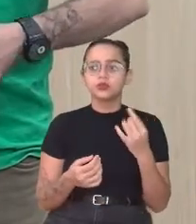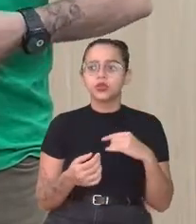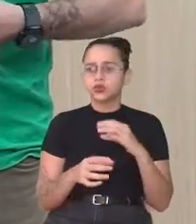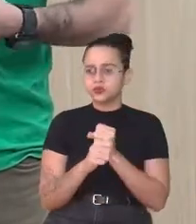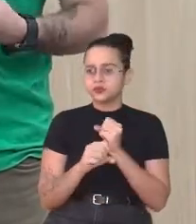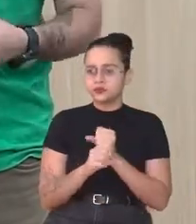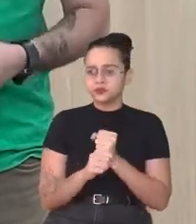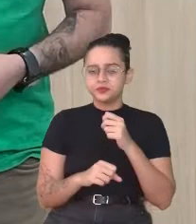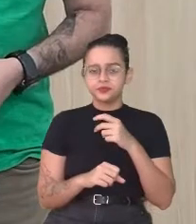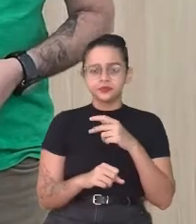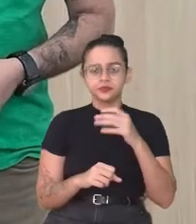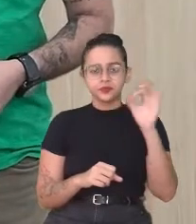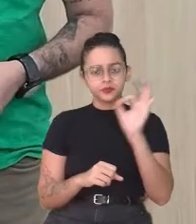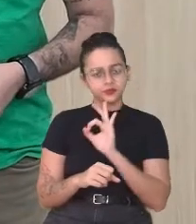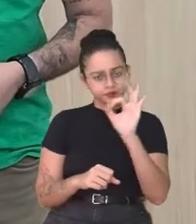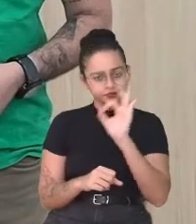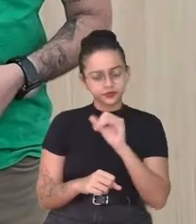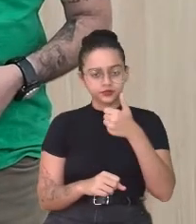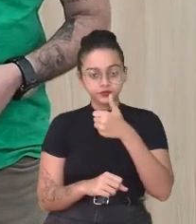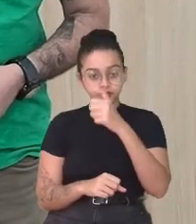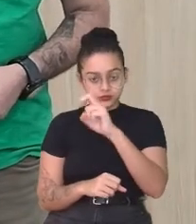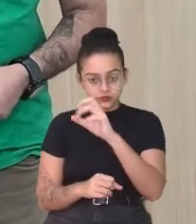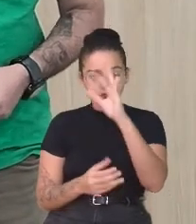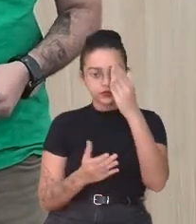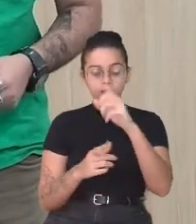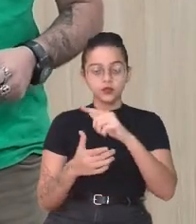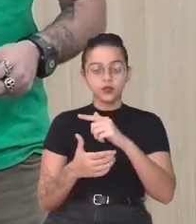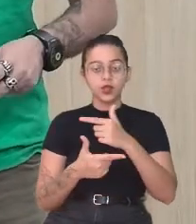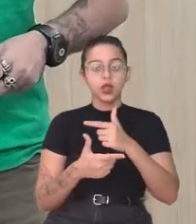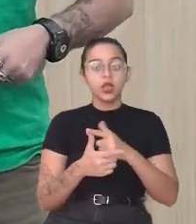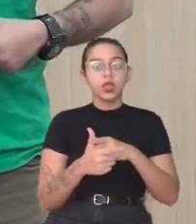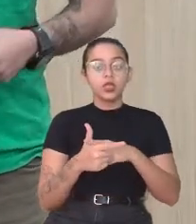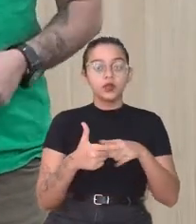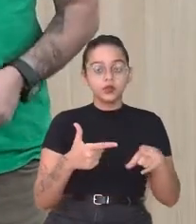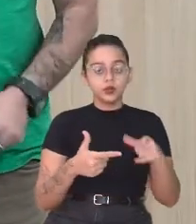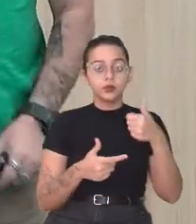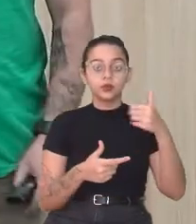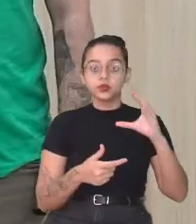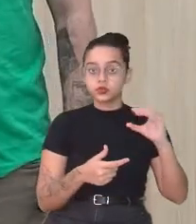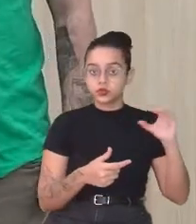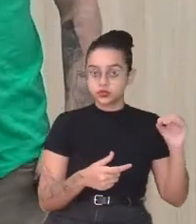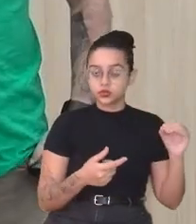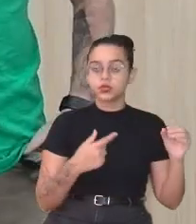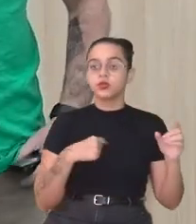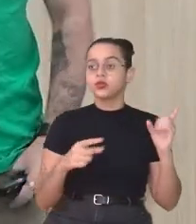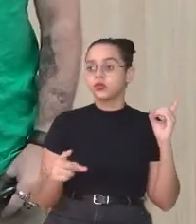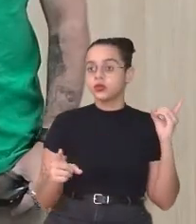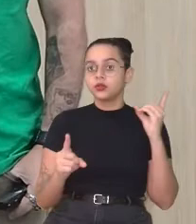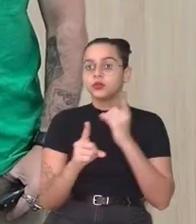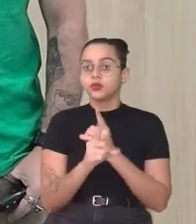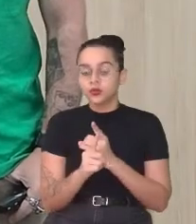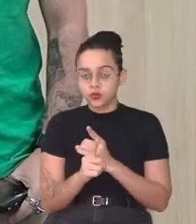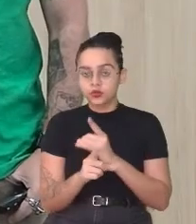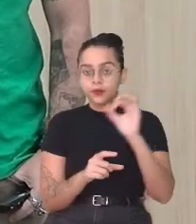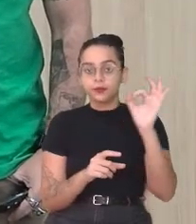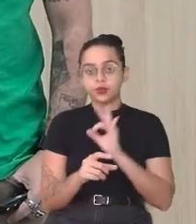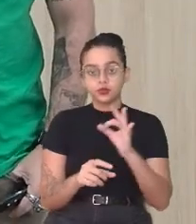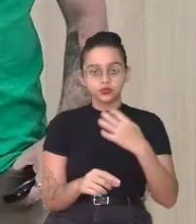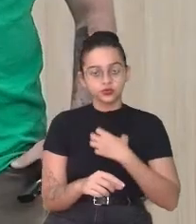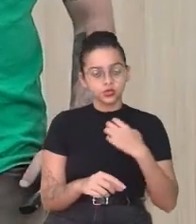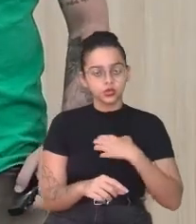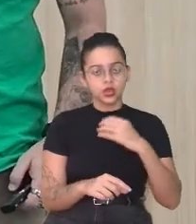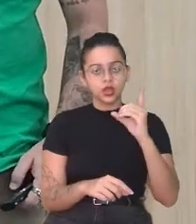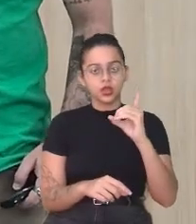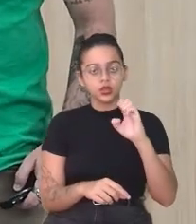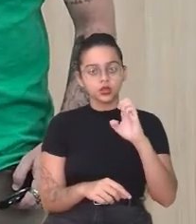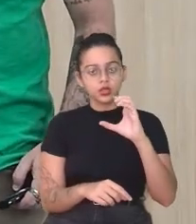calculando a porcentagem. 15 dividido por 100, eu vou encontrar a porcentagem na sua forma decimal.